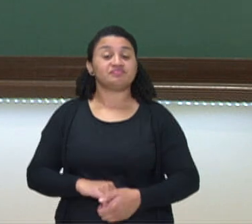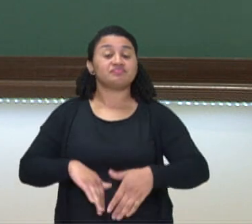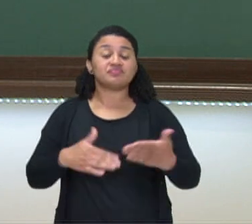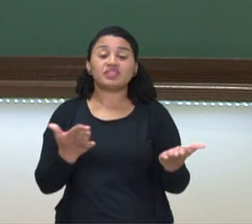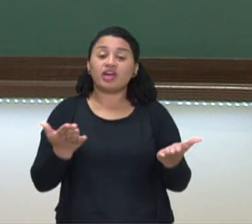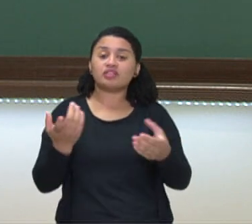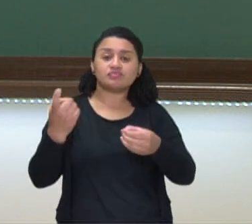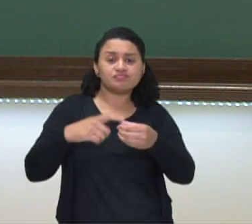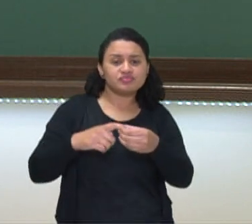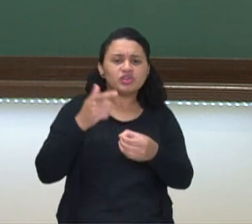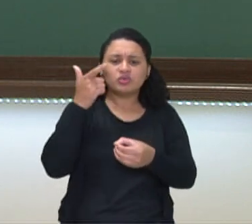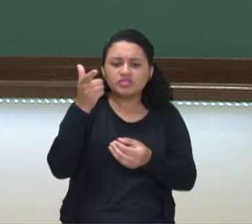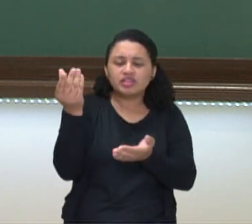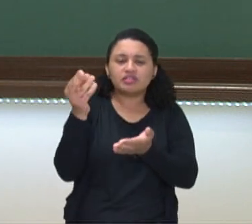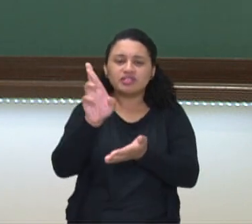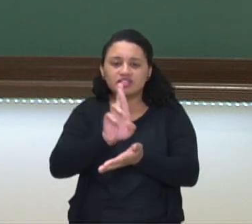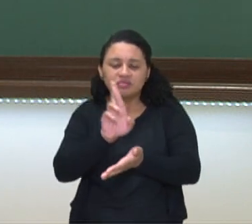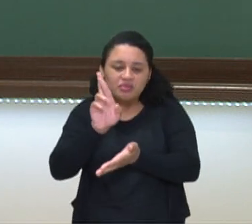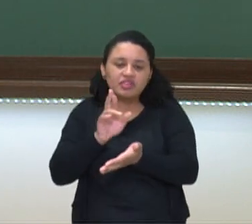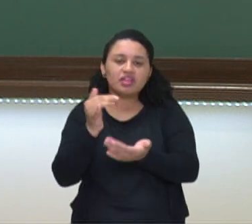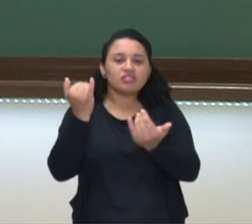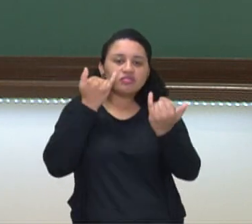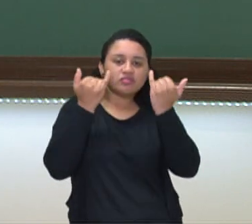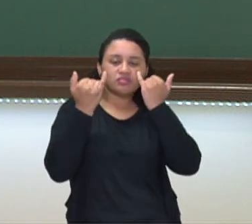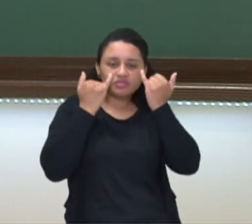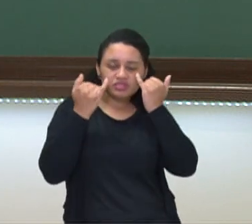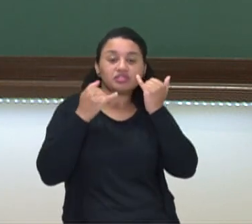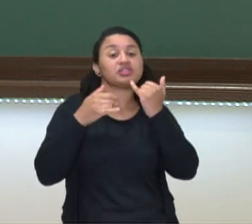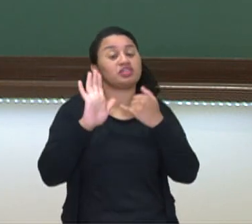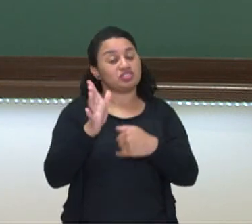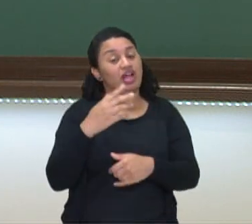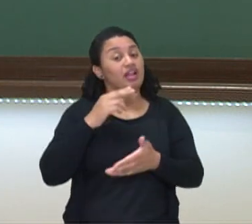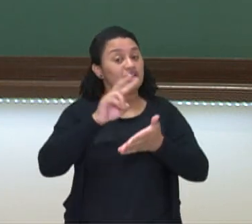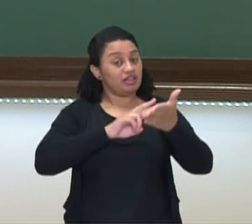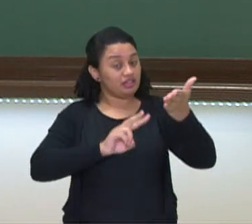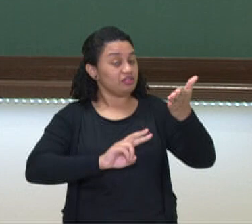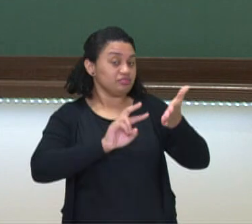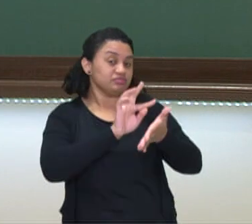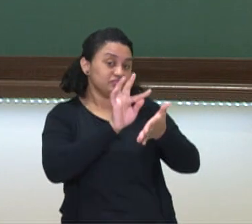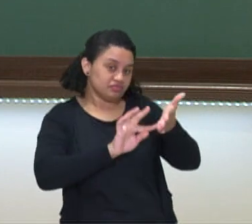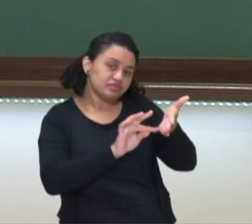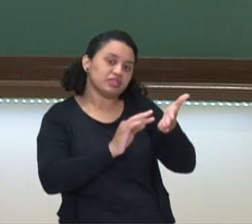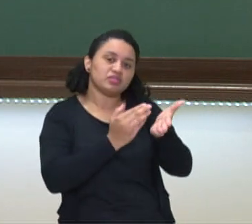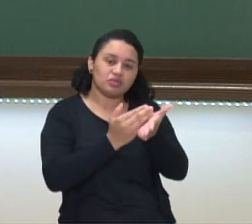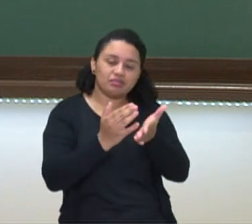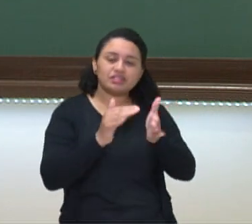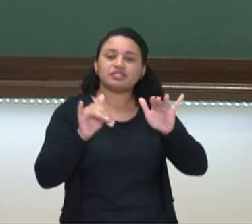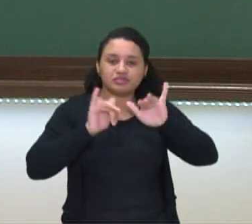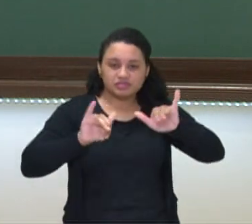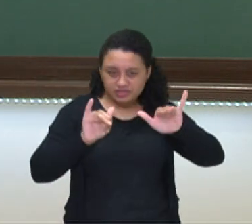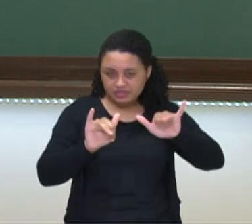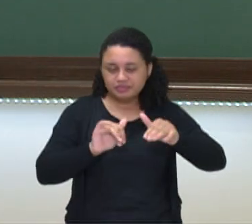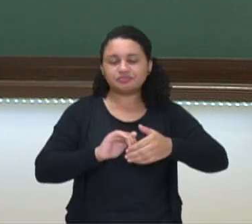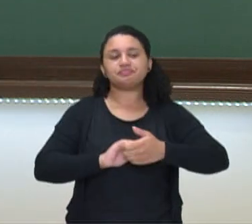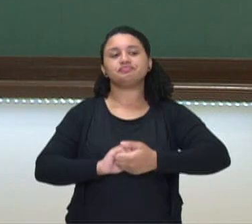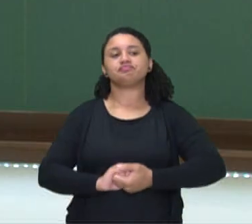Voltamos. Conseguiu anotar essas informações que já tivemos acesso nesse início de notícia? Vejamos.